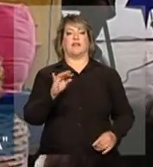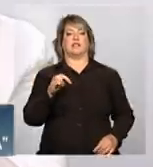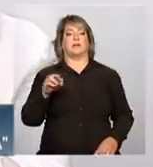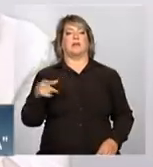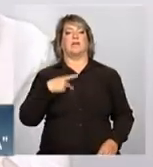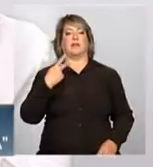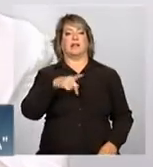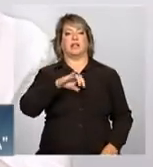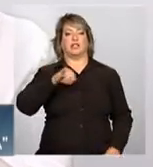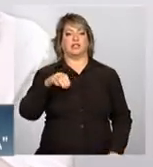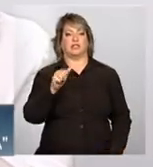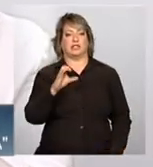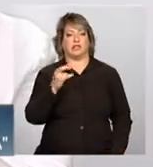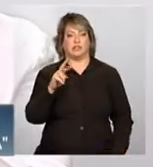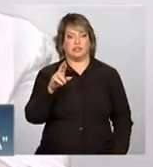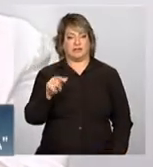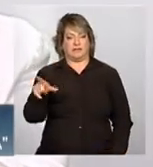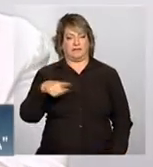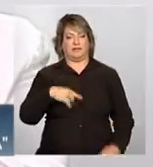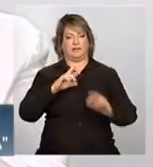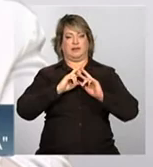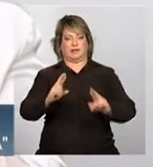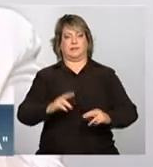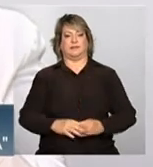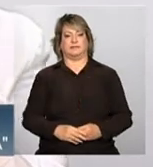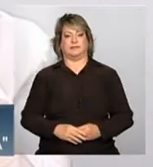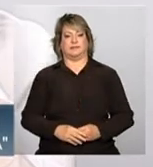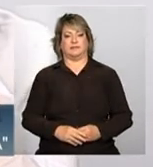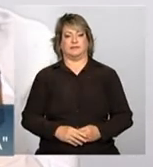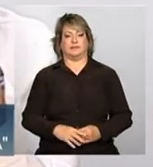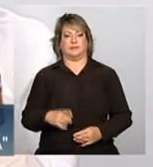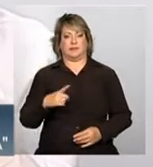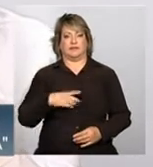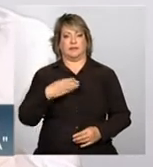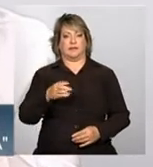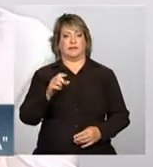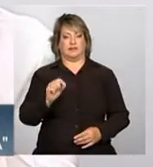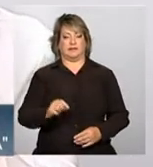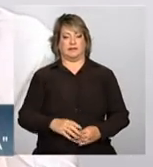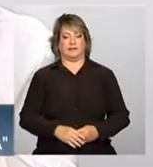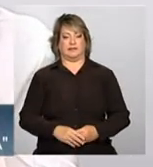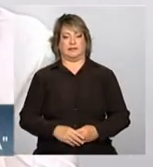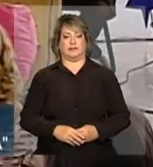é que a Jacira, do Instituto Padrão, o faça. Ah, do Instituto Patrícia Galvão, o